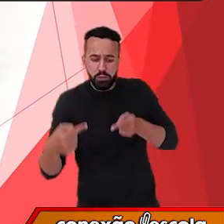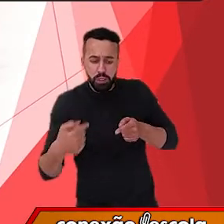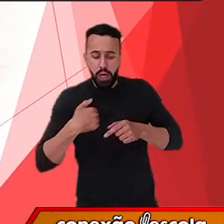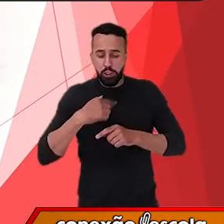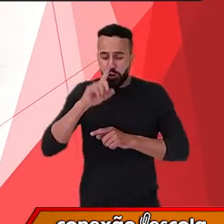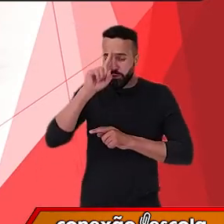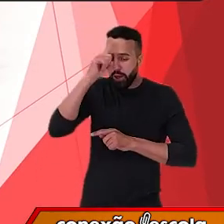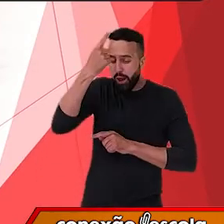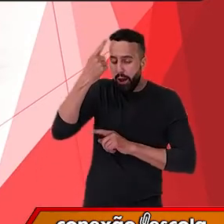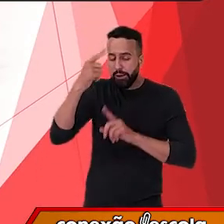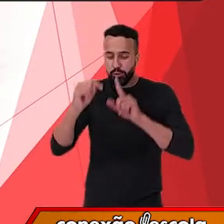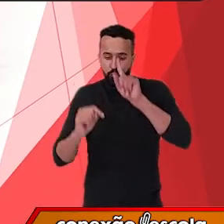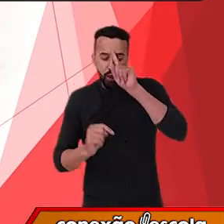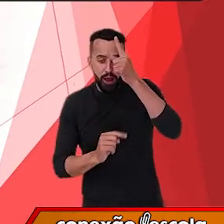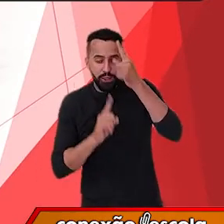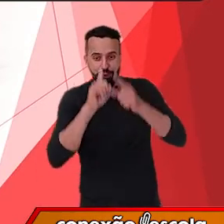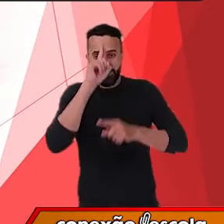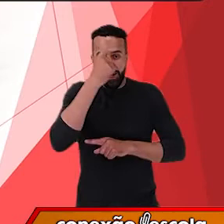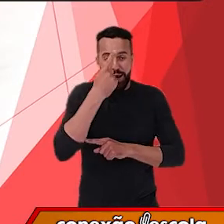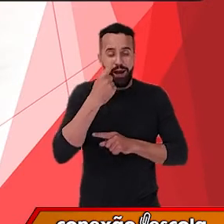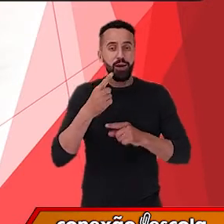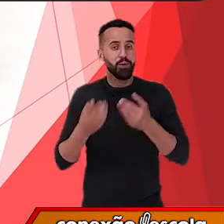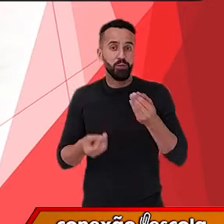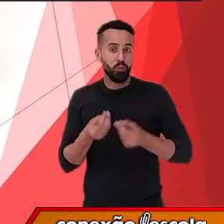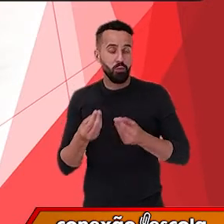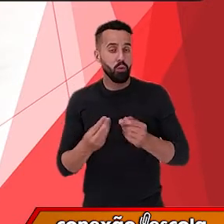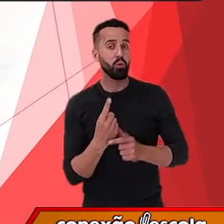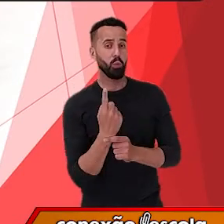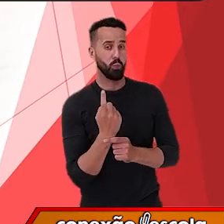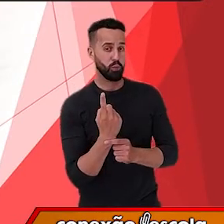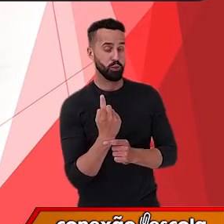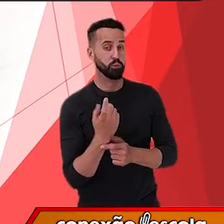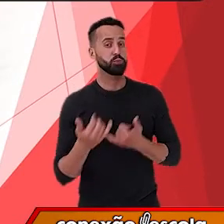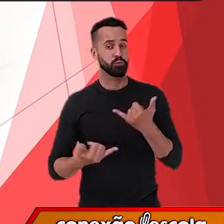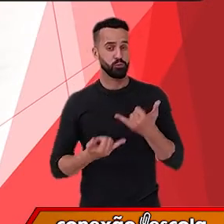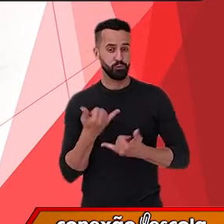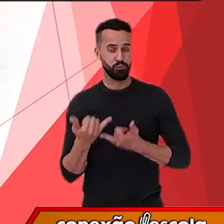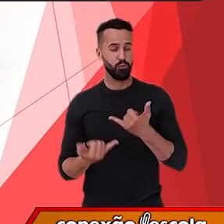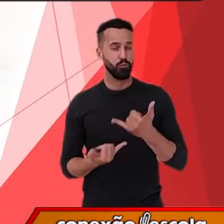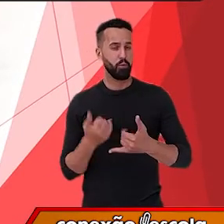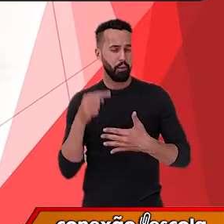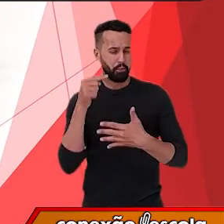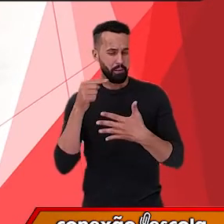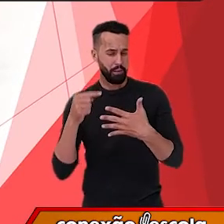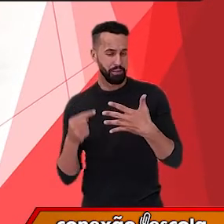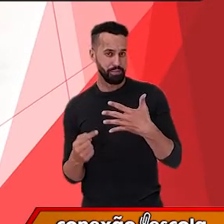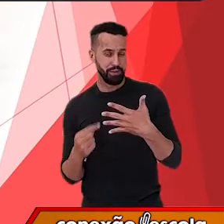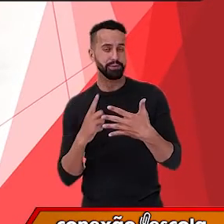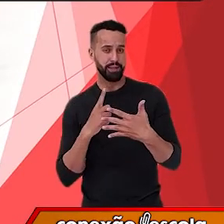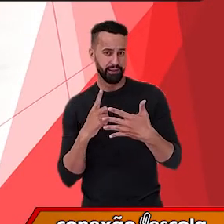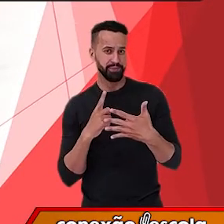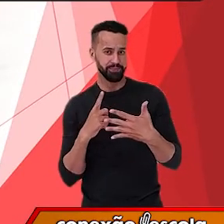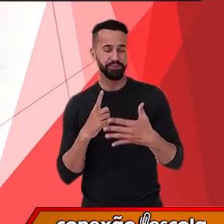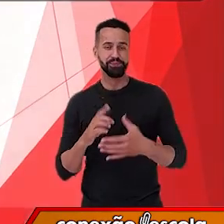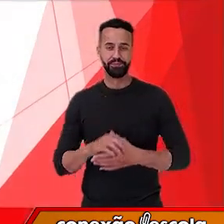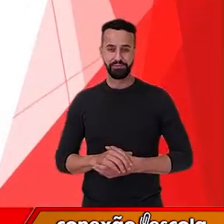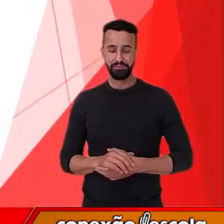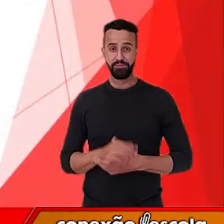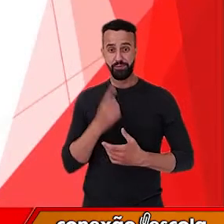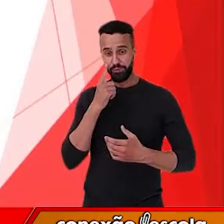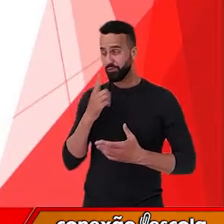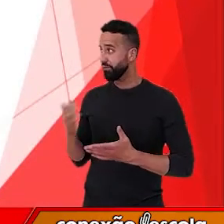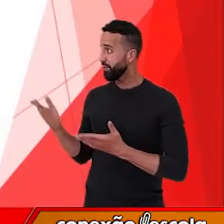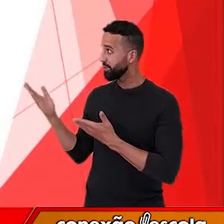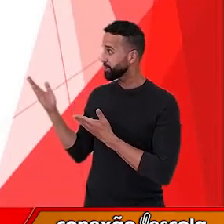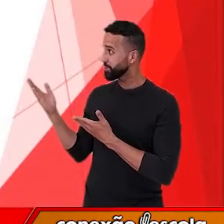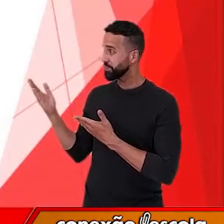time adivinhar. Tudo isso junto em um único jogo. Agora, nas imagens a seguir, você vai ver